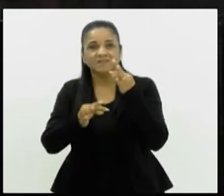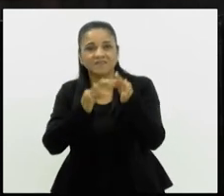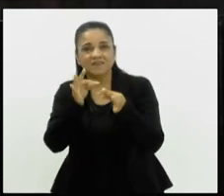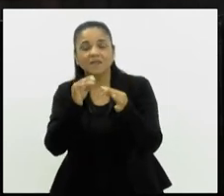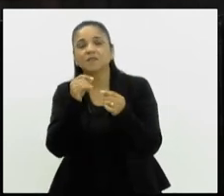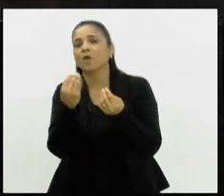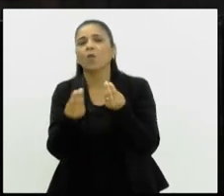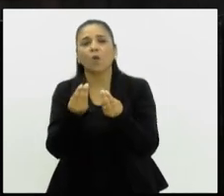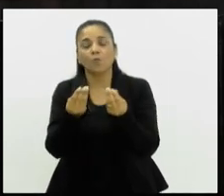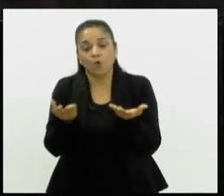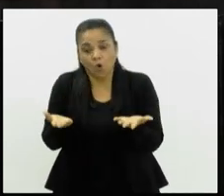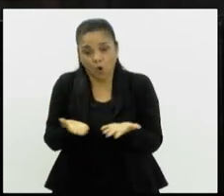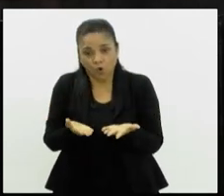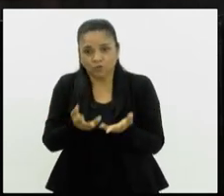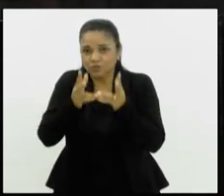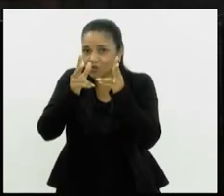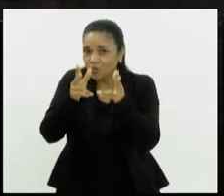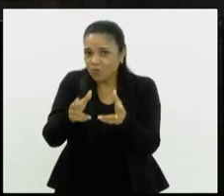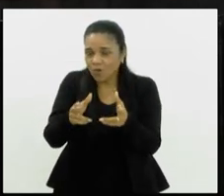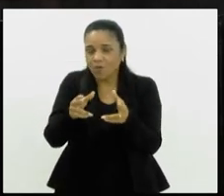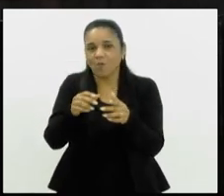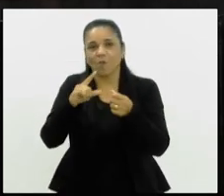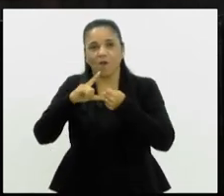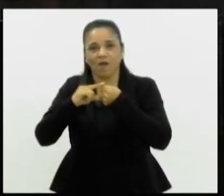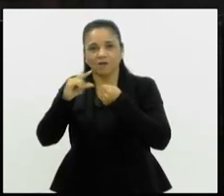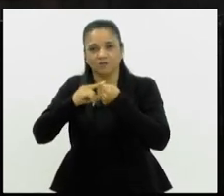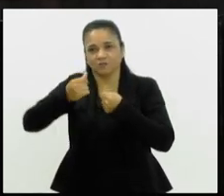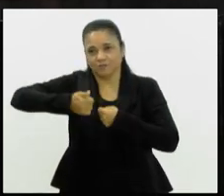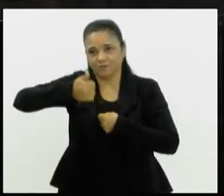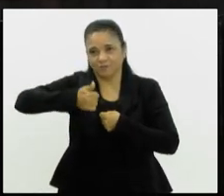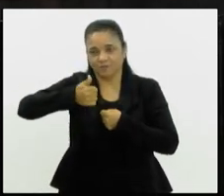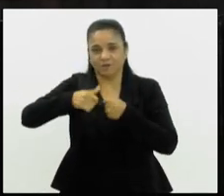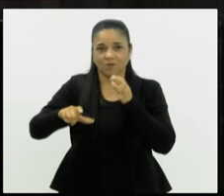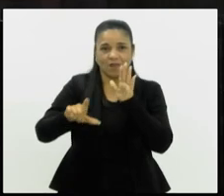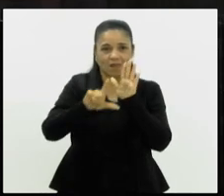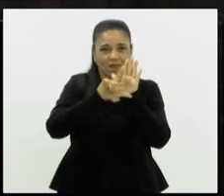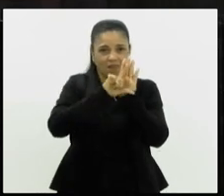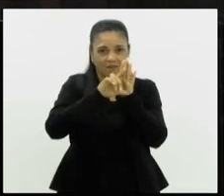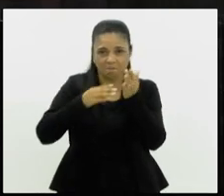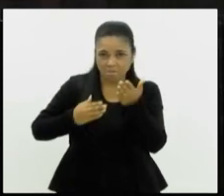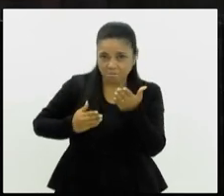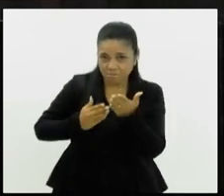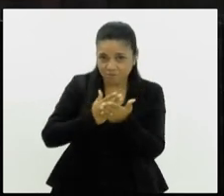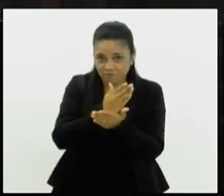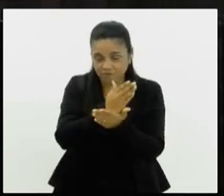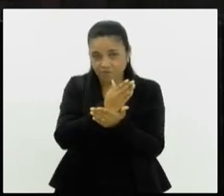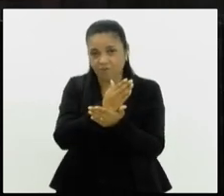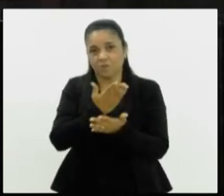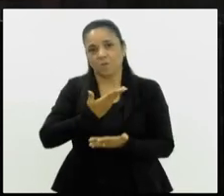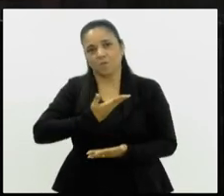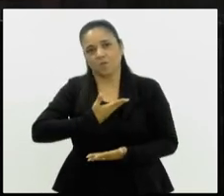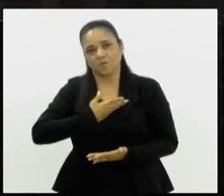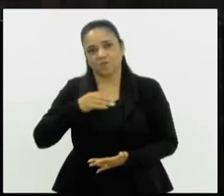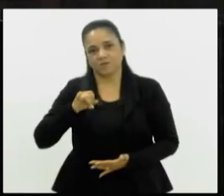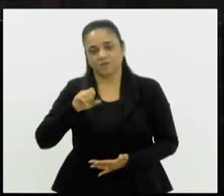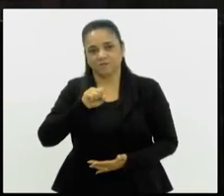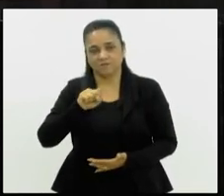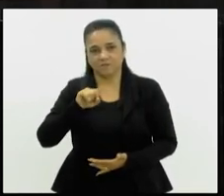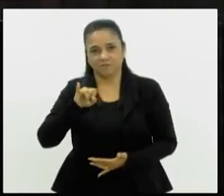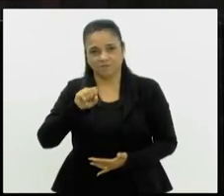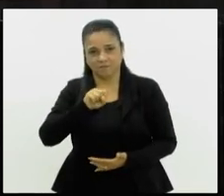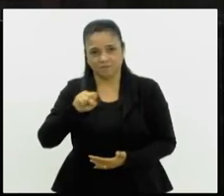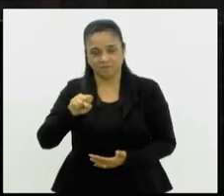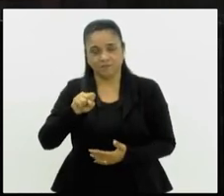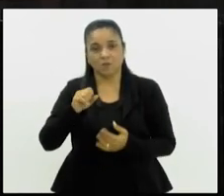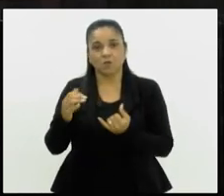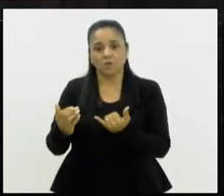nesta casa. E o artigo 1º da lei que hoje foi aprovada, meu amigo Isaías, diz assim: fica declarado como